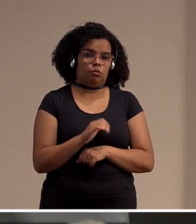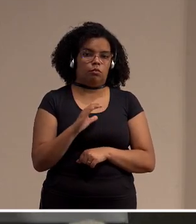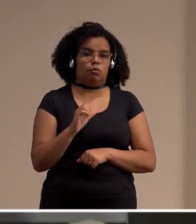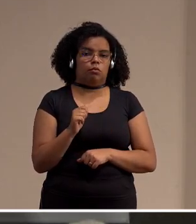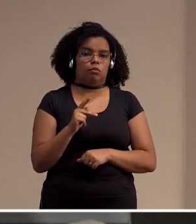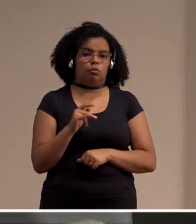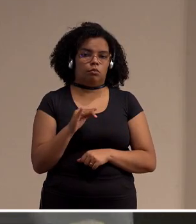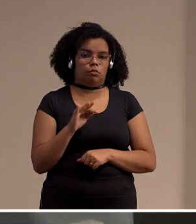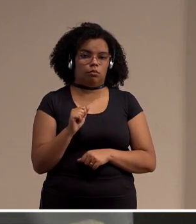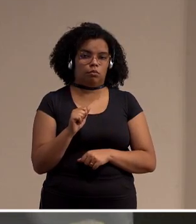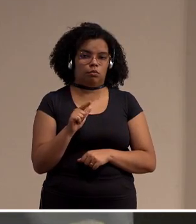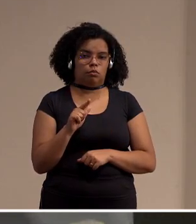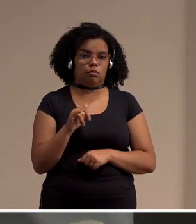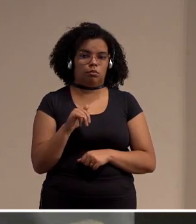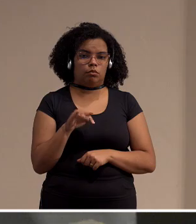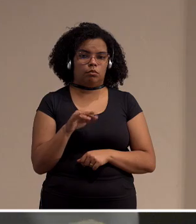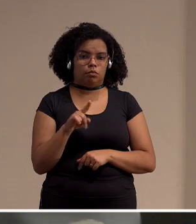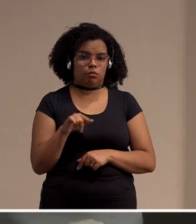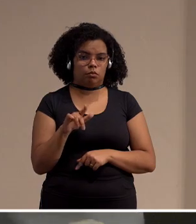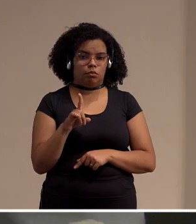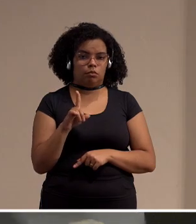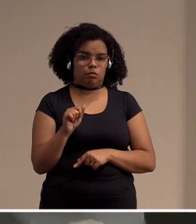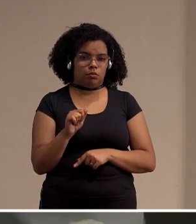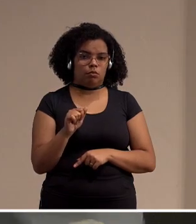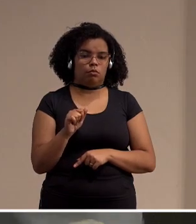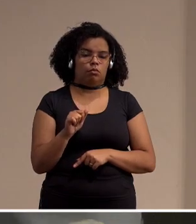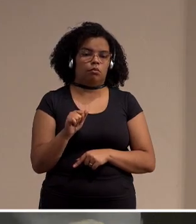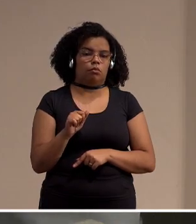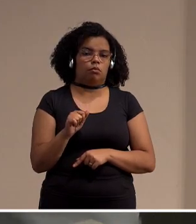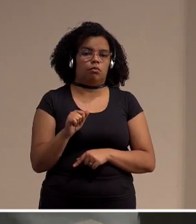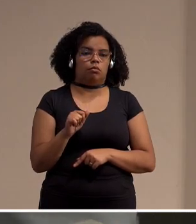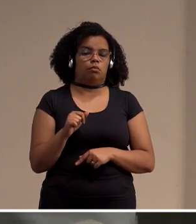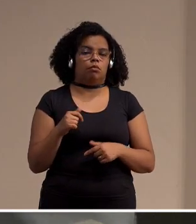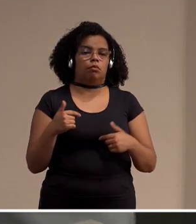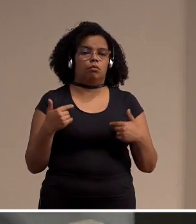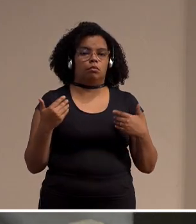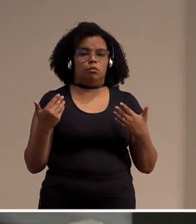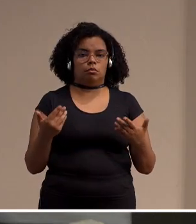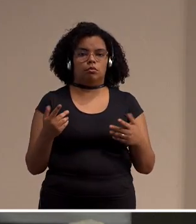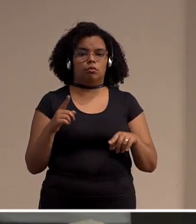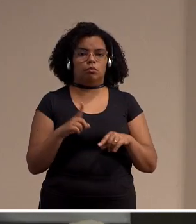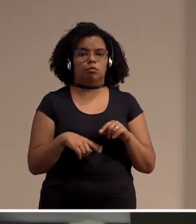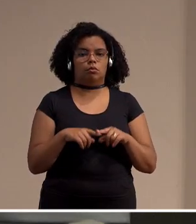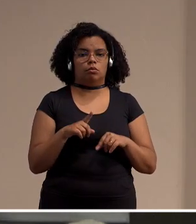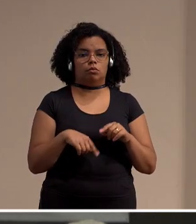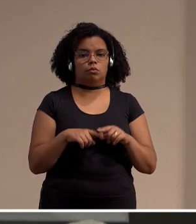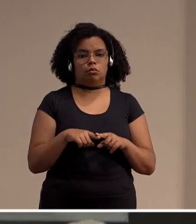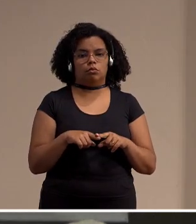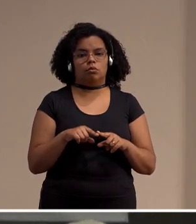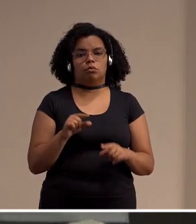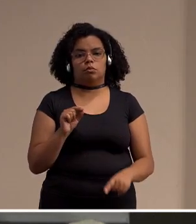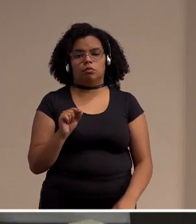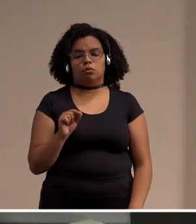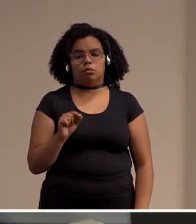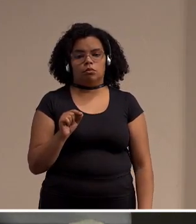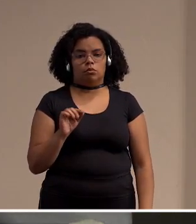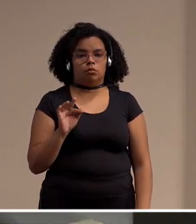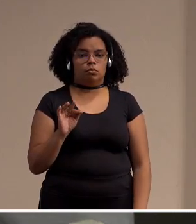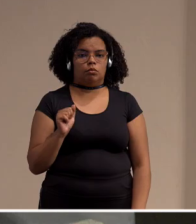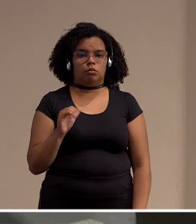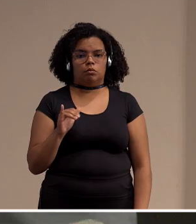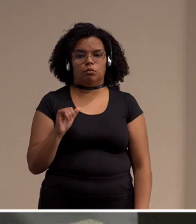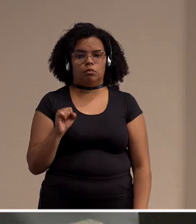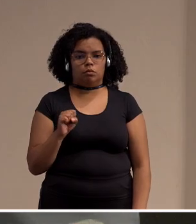capitalizada pelo neoliberalismo, e a distopia me parece hoje já mais um produto do fascismo do que qualquer outra coisa,